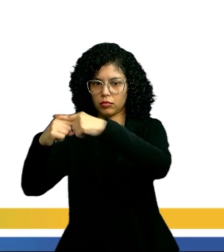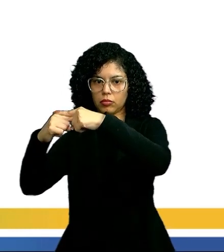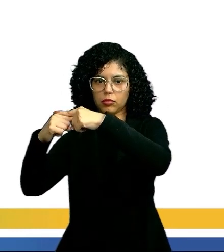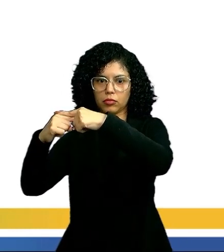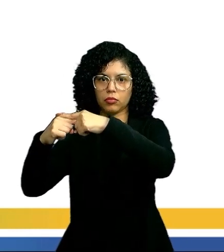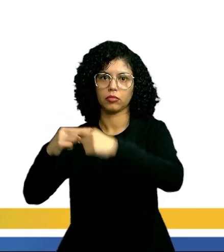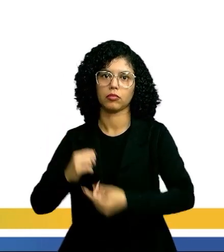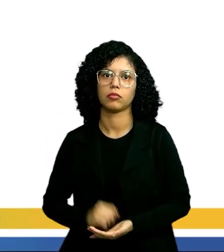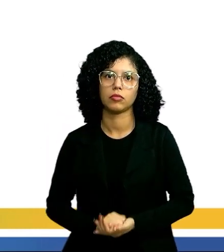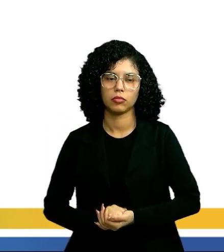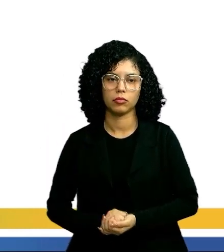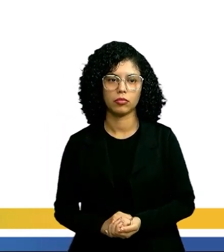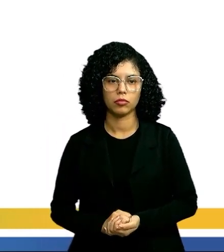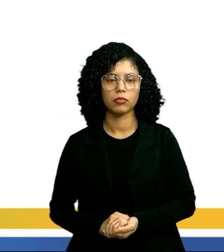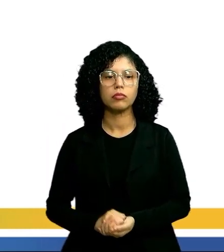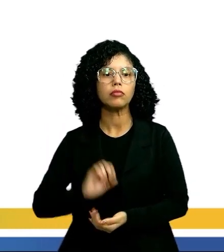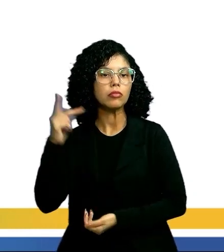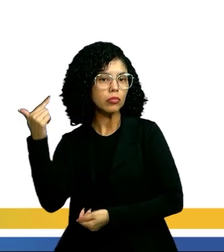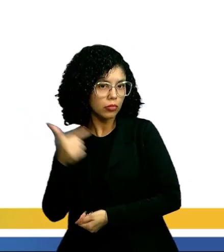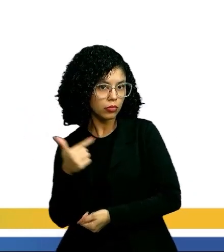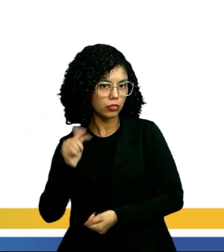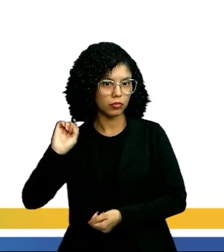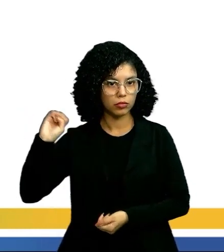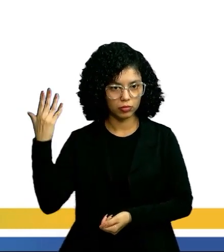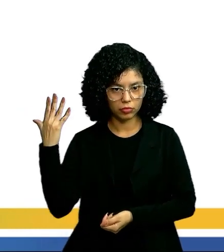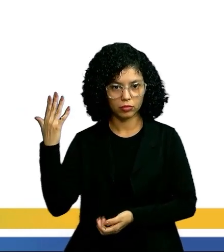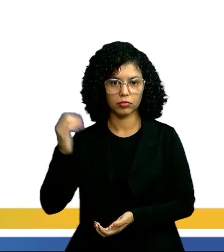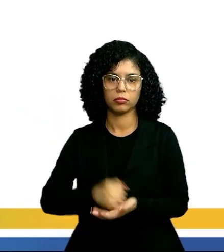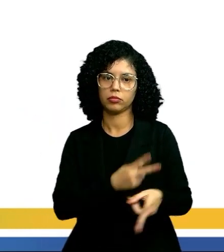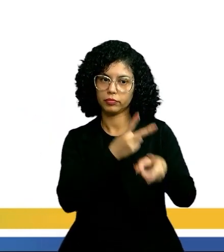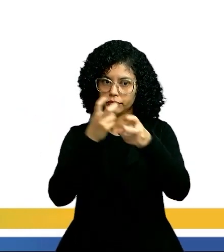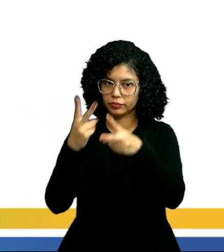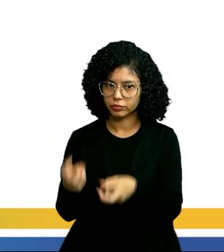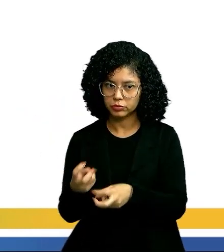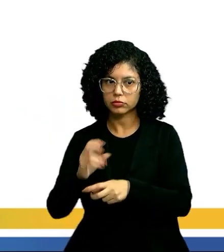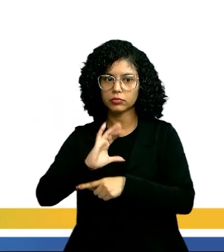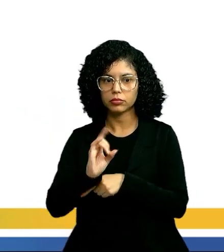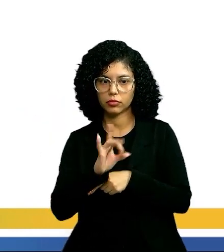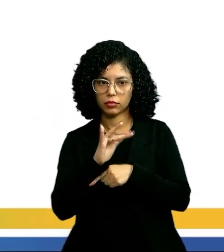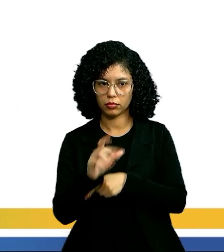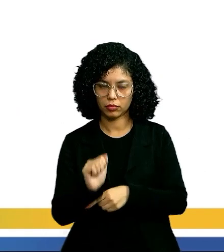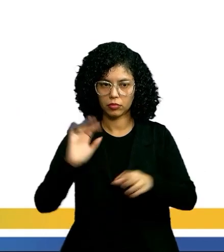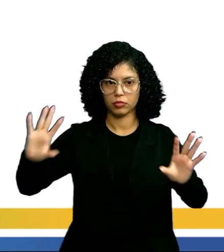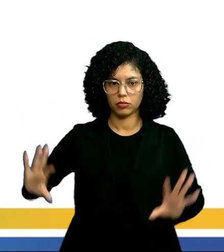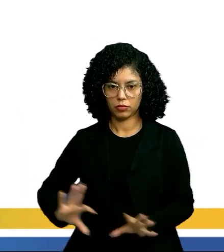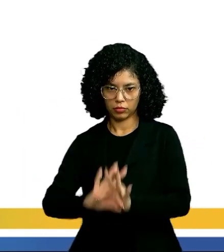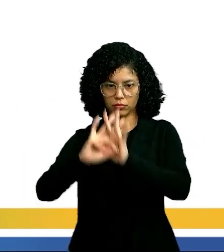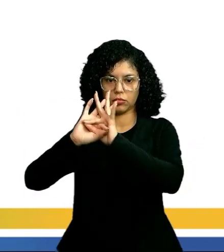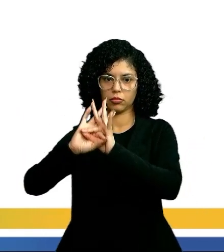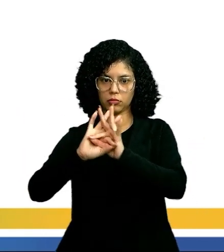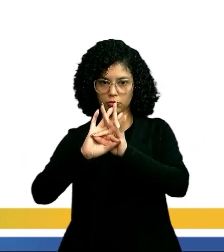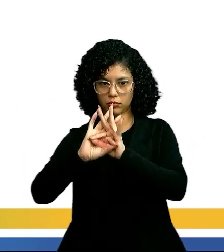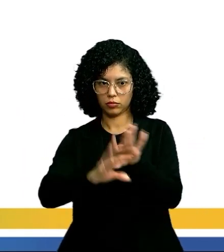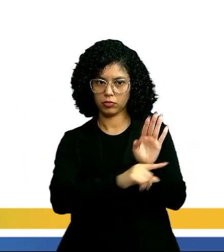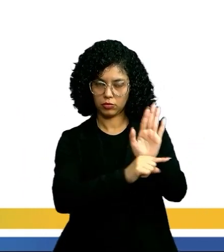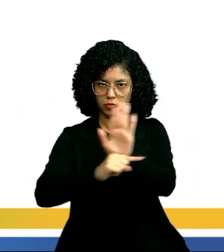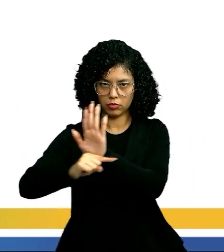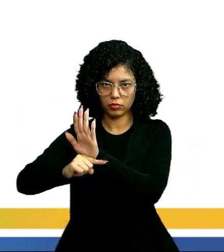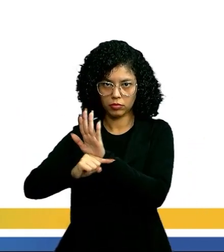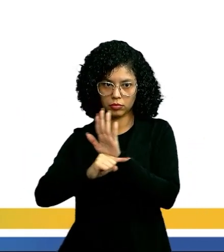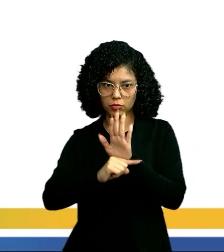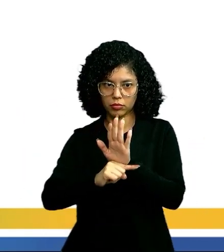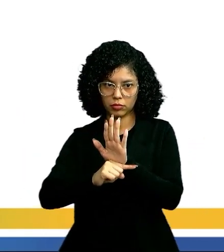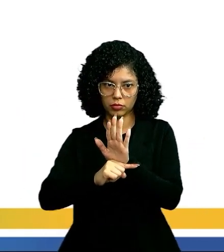cisão homolítica. No segundo caso, perceba que a cisão que está sendo representada